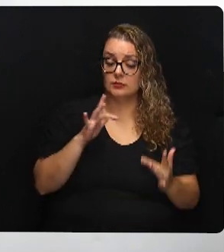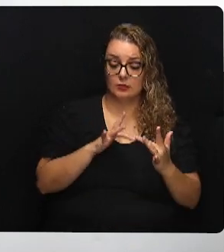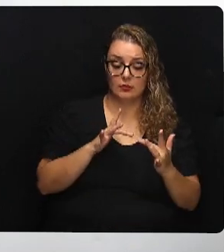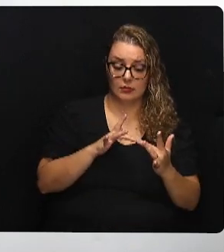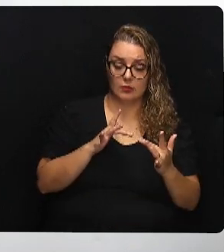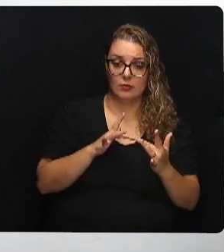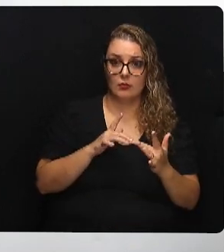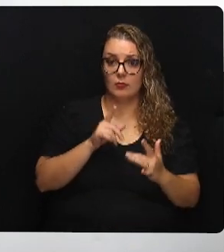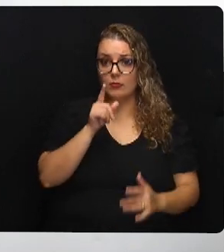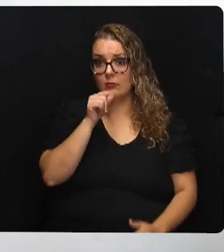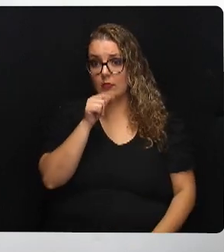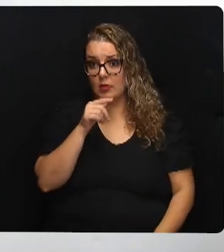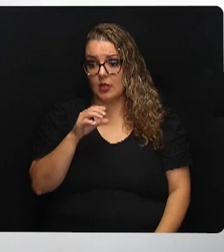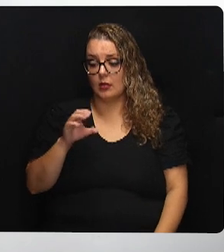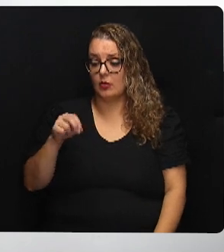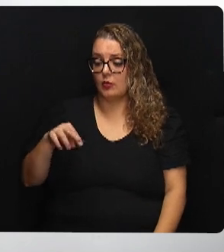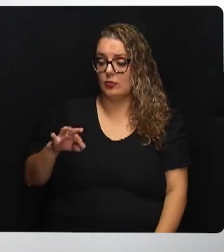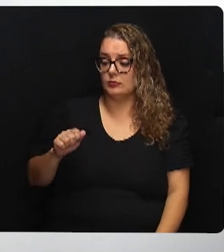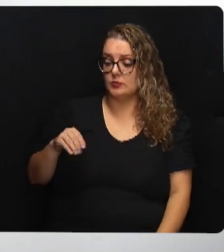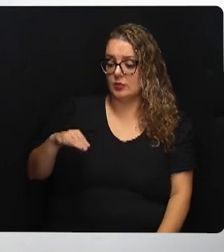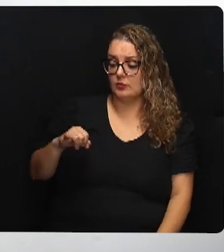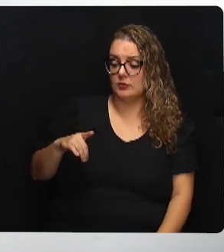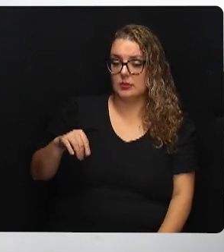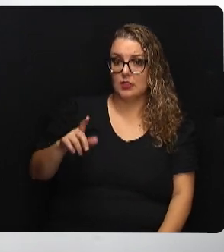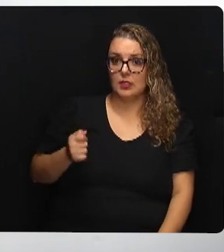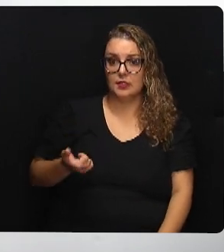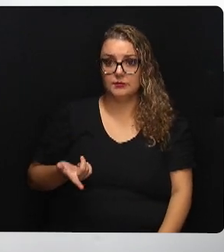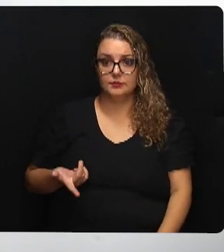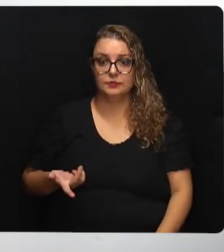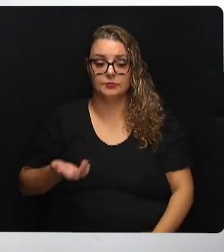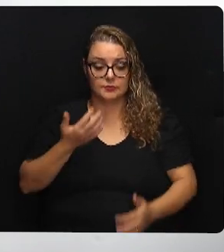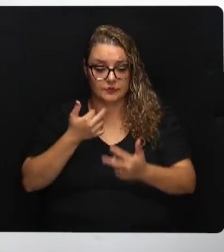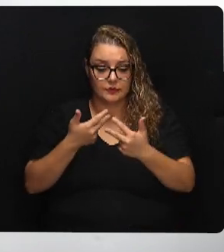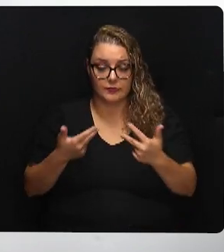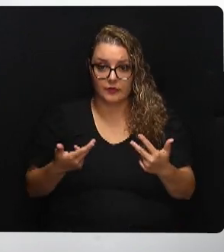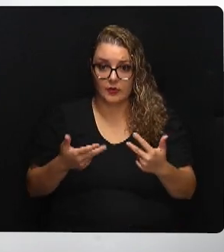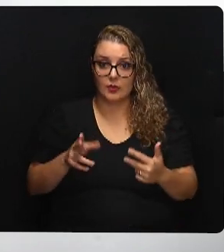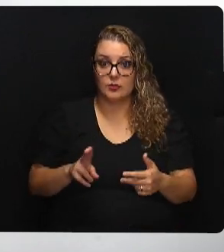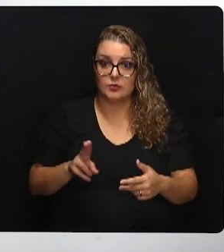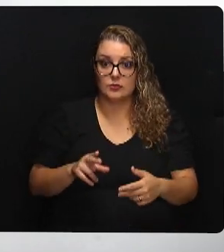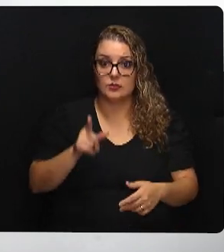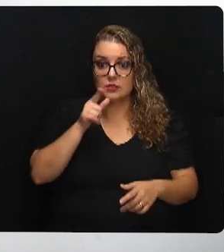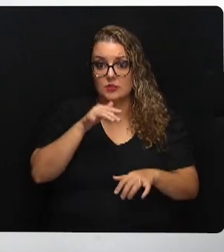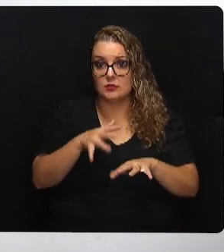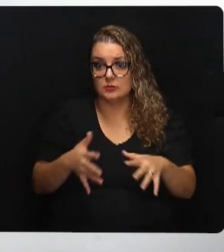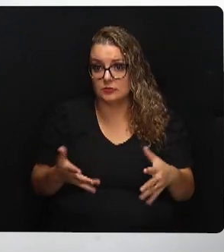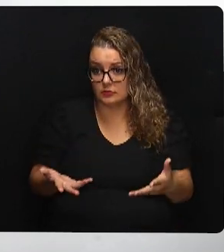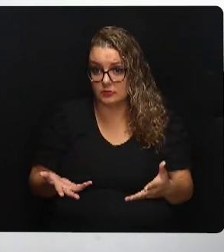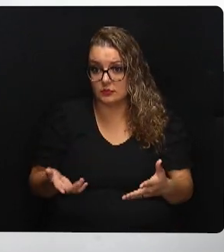Se eu tenho contato com uma água contaminada, com alimentos